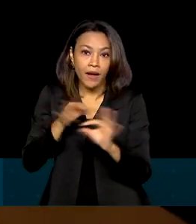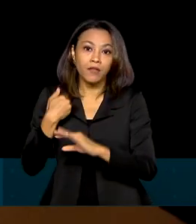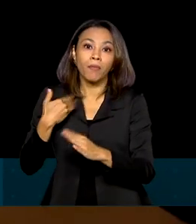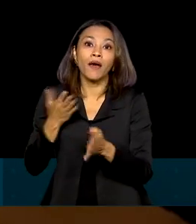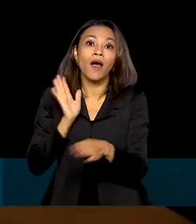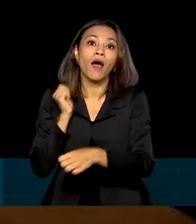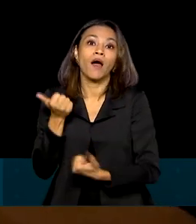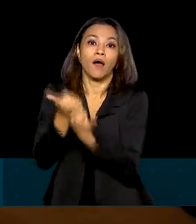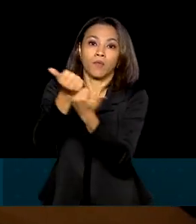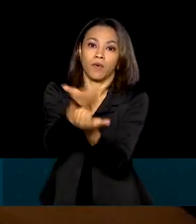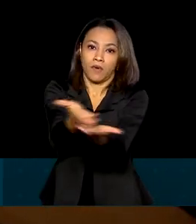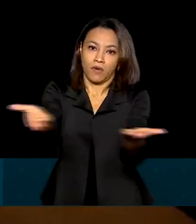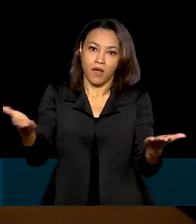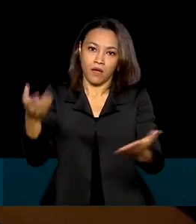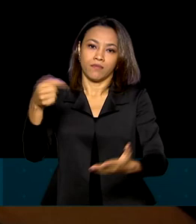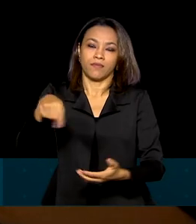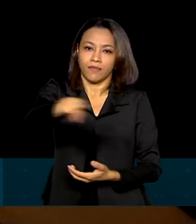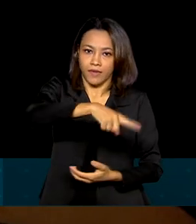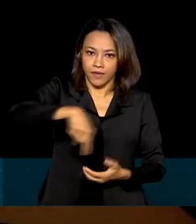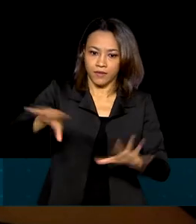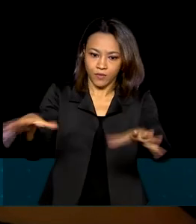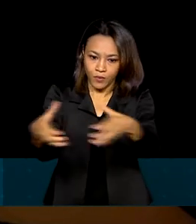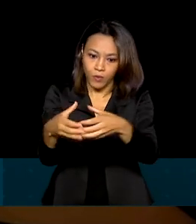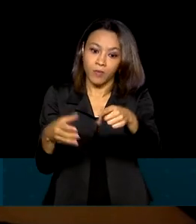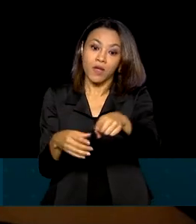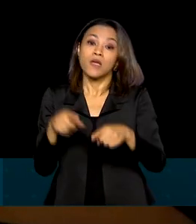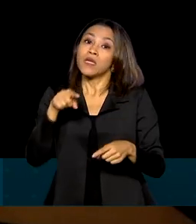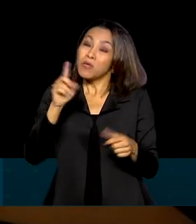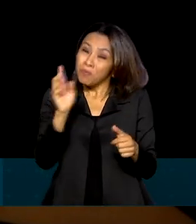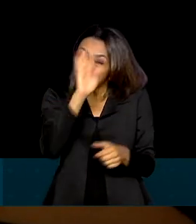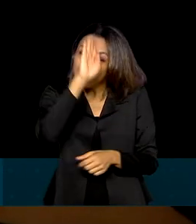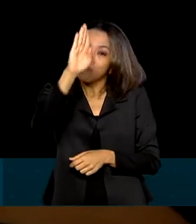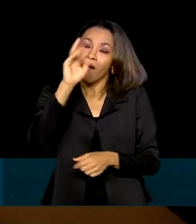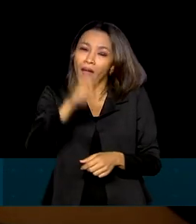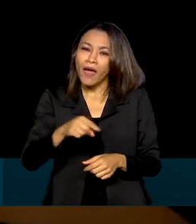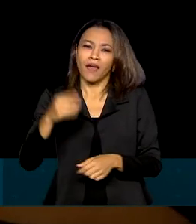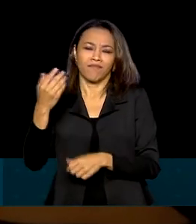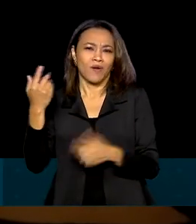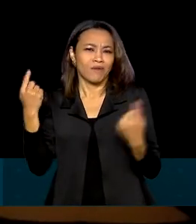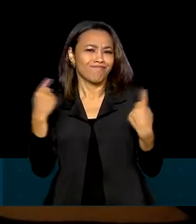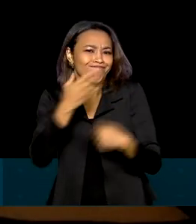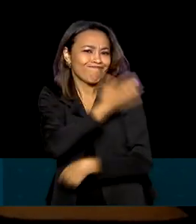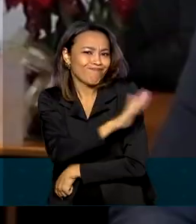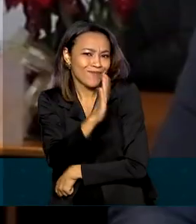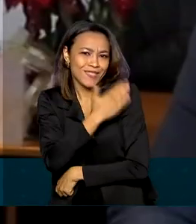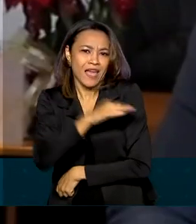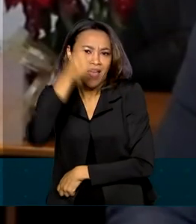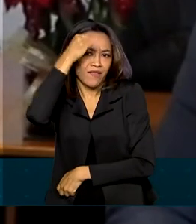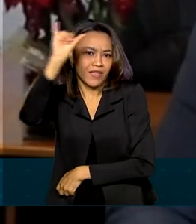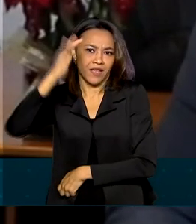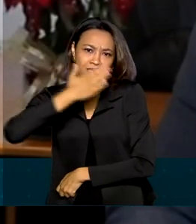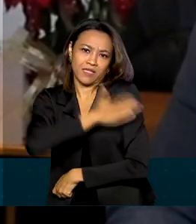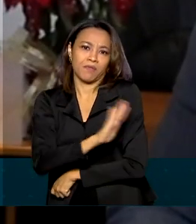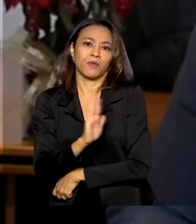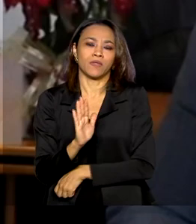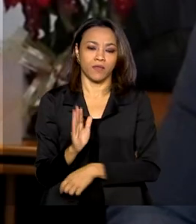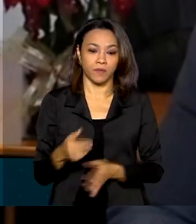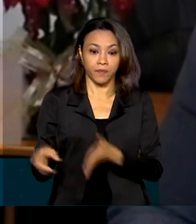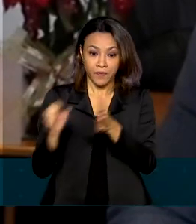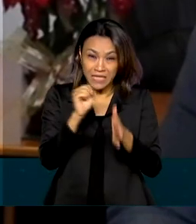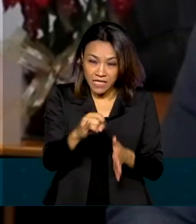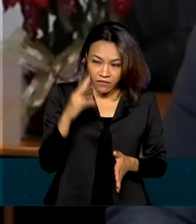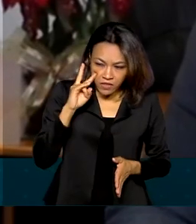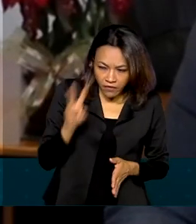das frentes de atuação é combater a discriminação contra essa população. Se você souber que alguém